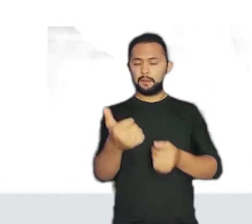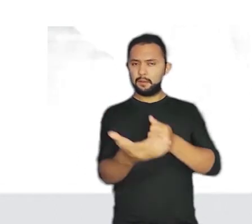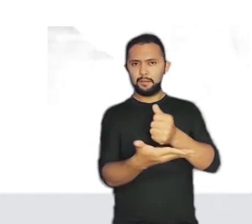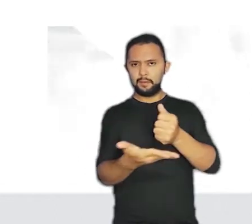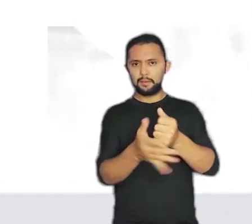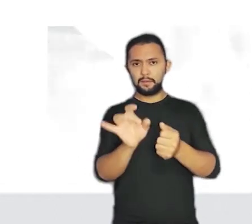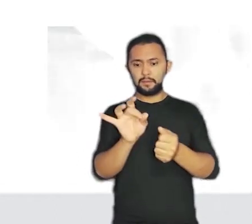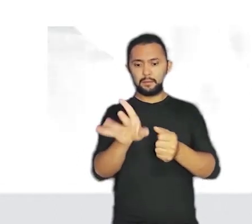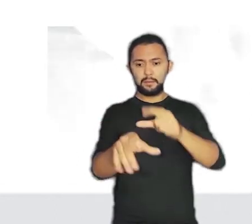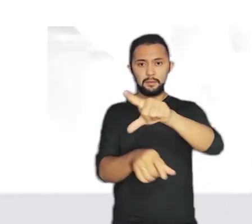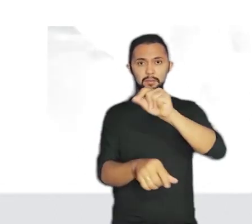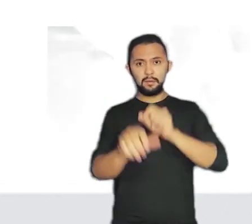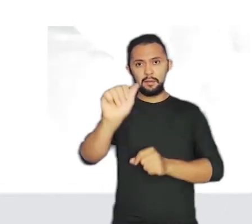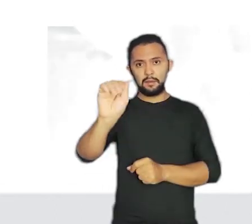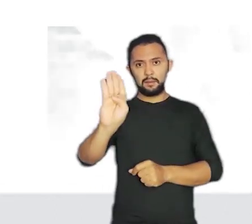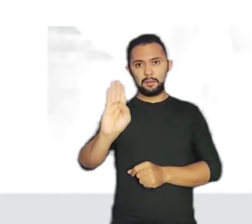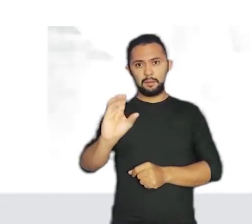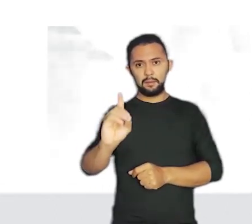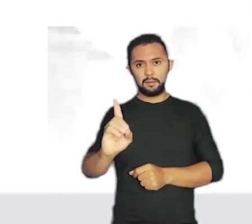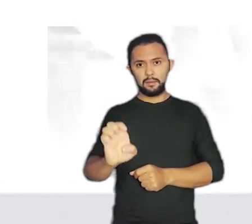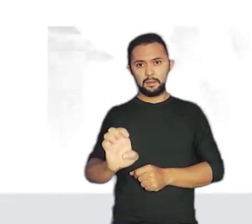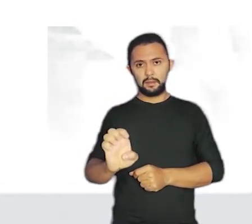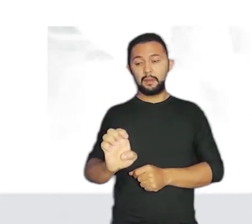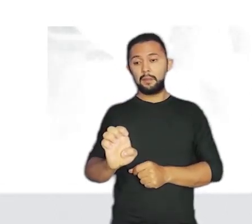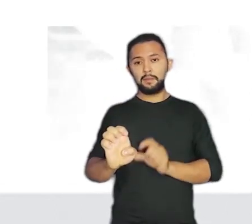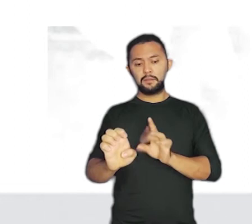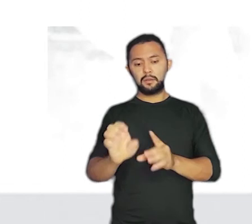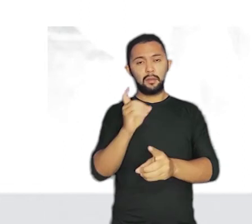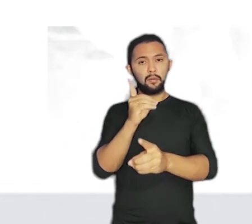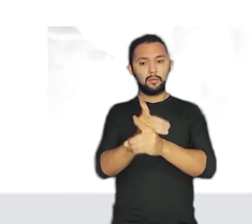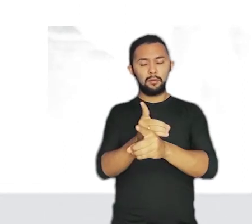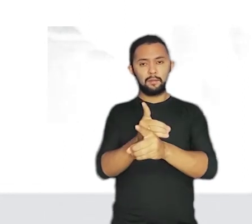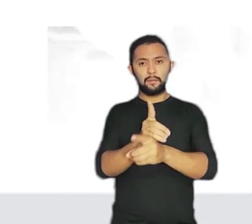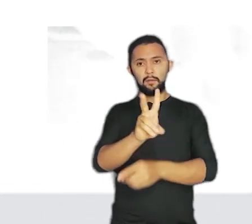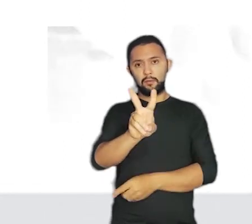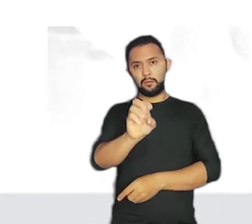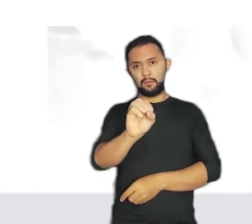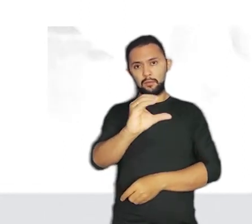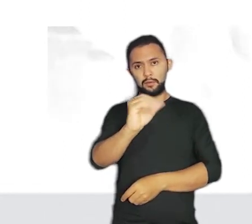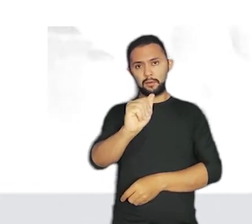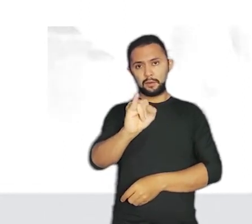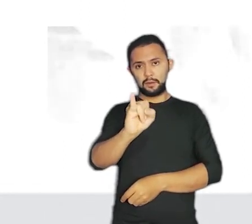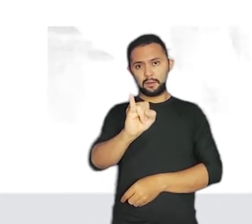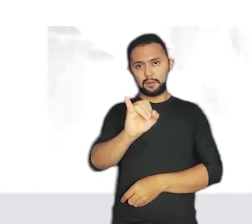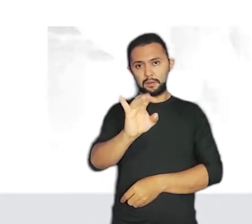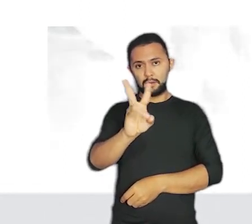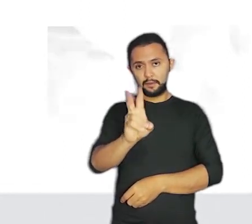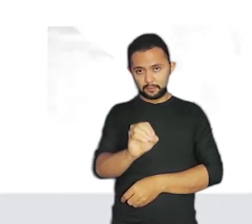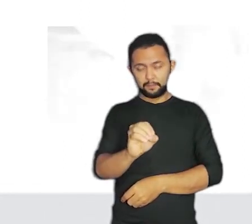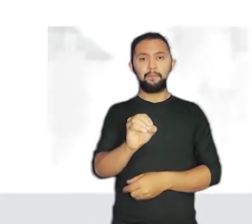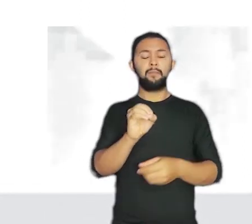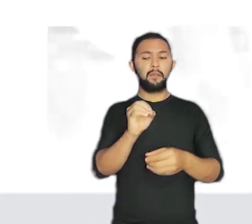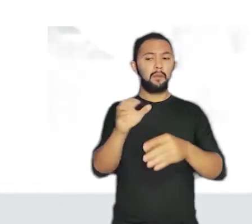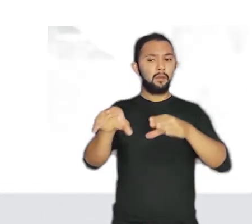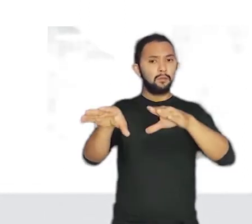apenas assinalar a alternativa que apresenta aí um termo vocativo. O vocativo é o termo que vai chamar